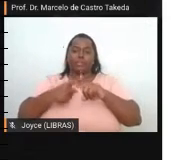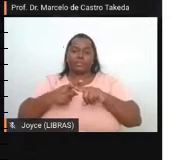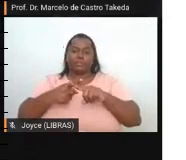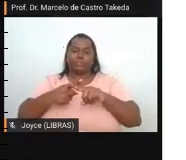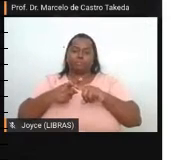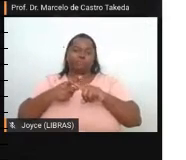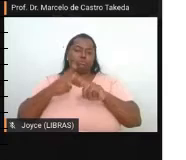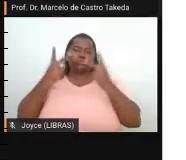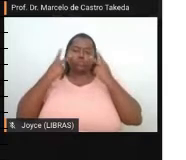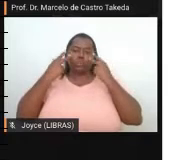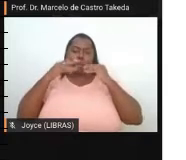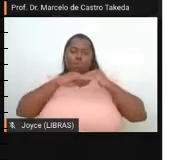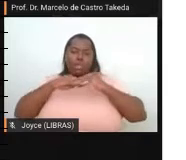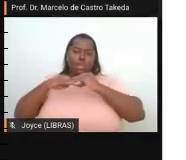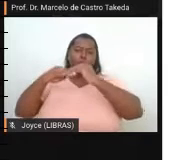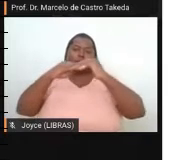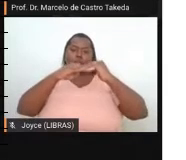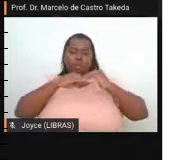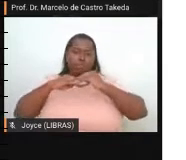padrão, eu consigo